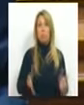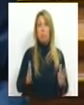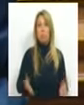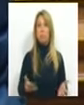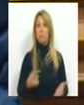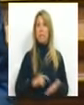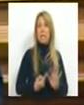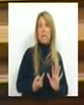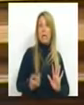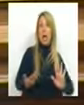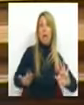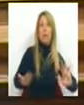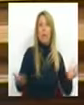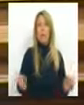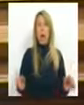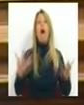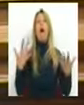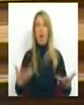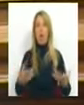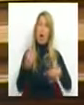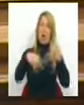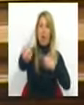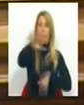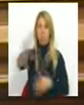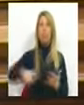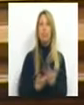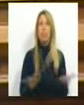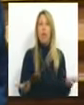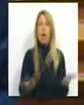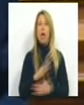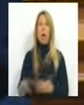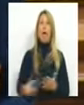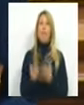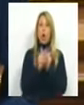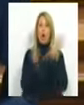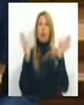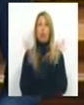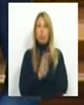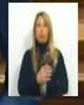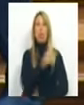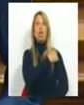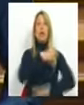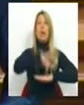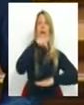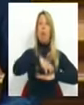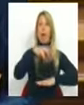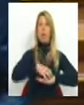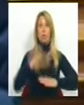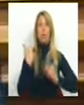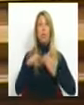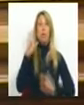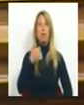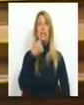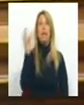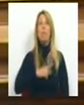que os senhores a propõem. Propõem quando todos os imóveis, como aqui já foi referido, quando todos os imóveis, e foram mais de 5 milhões,